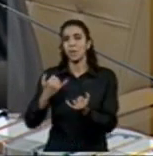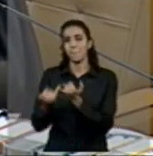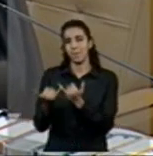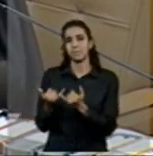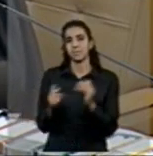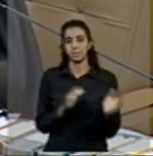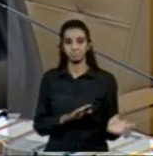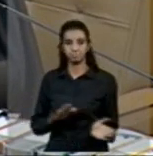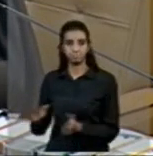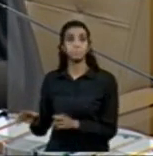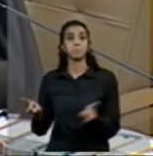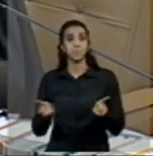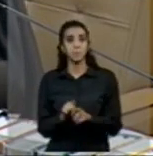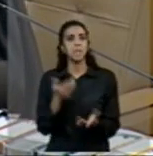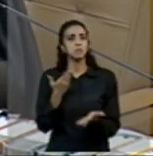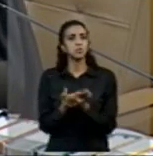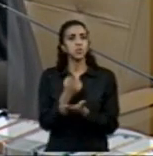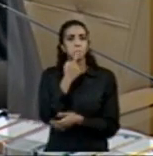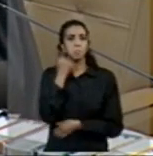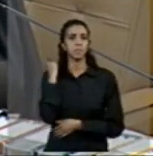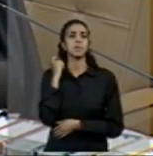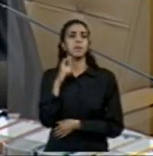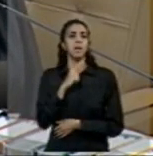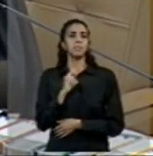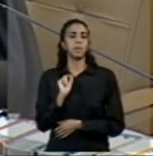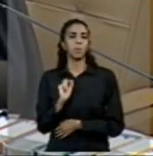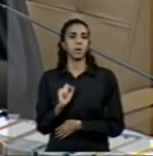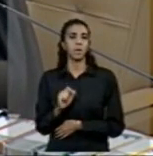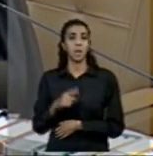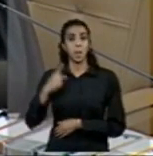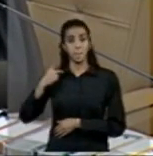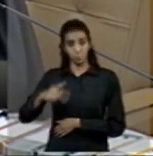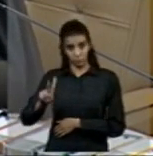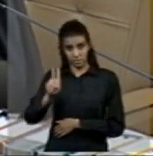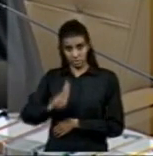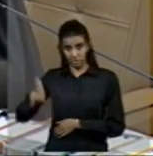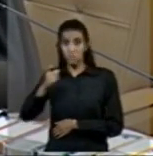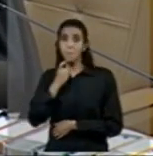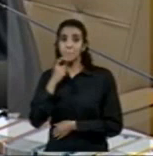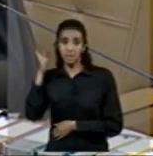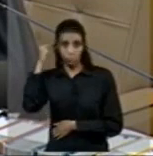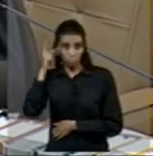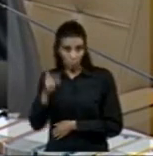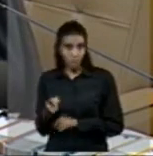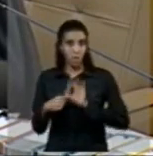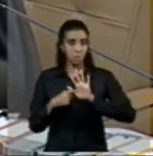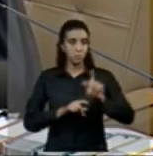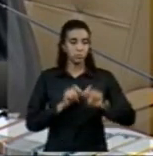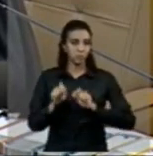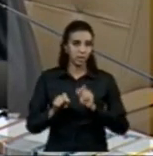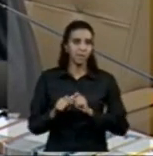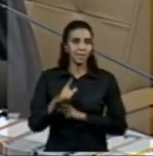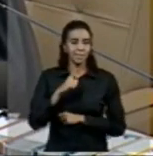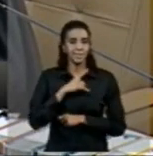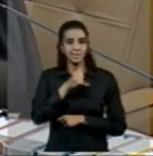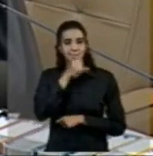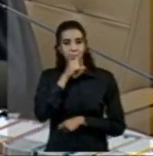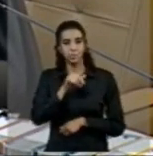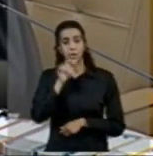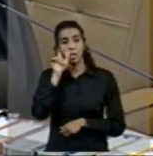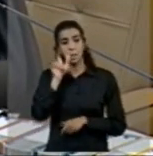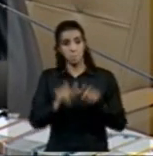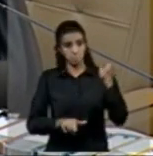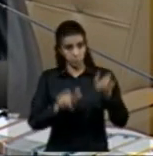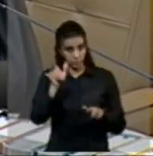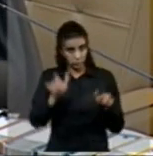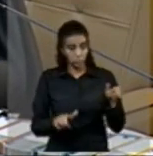Outro sim, estudo recente desenvolvido pela Unicamp revelou que dentre os resgates de trabalhadores